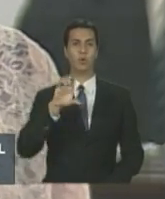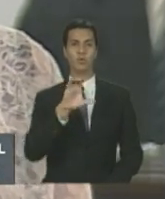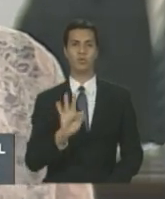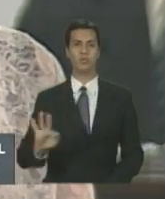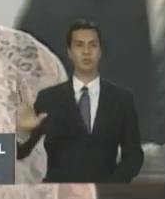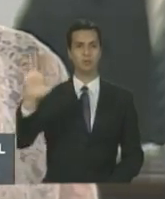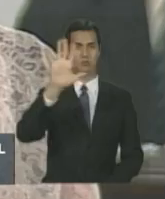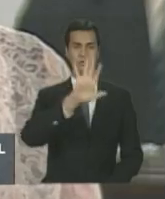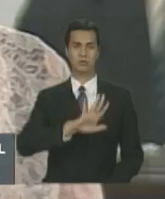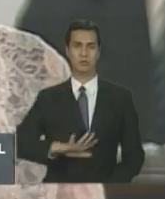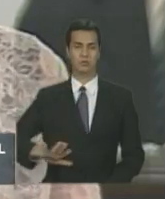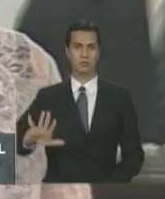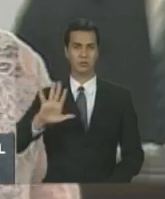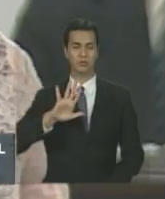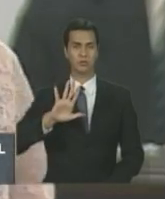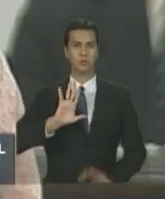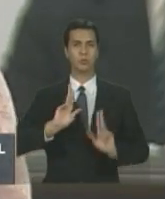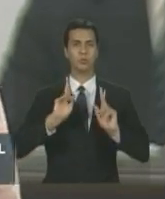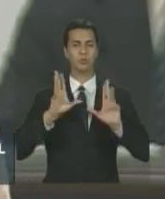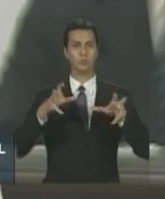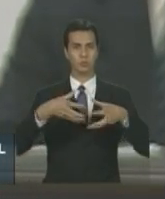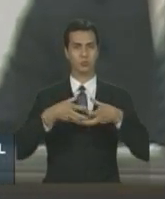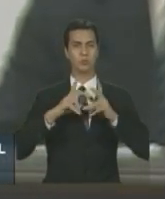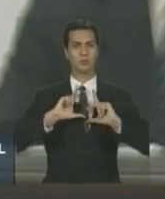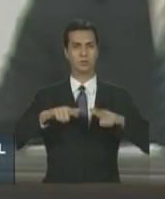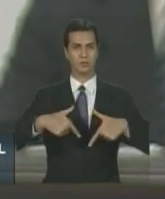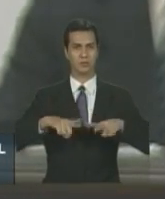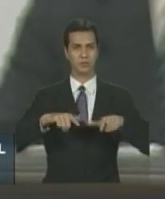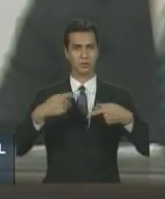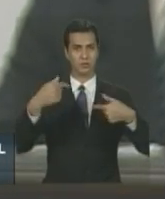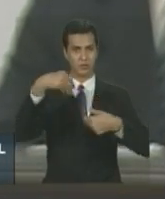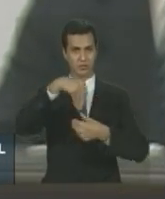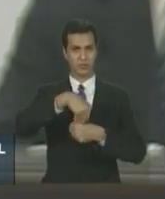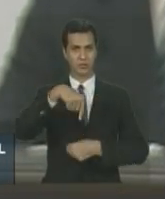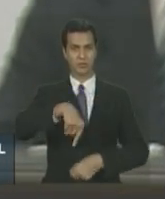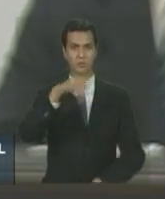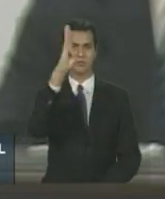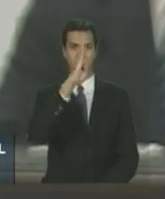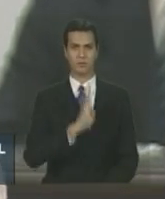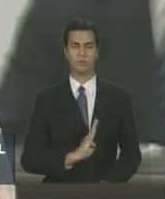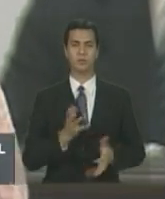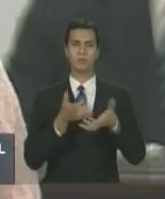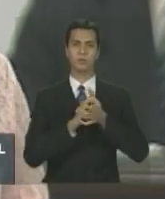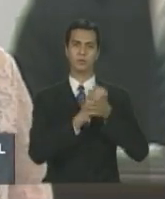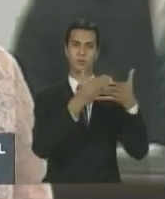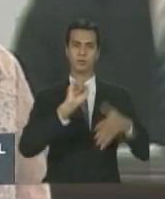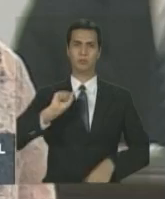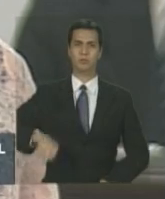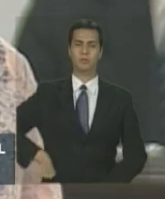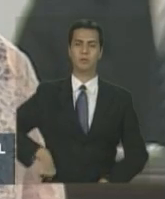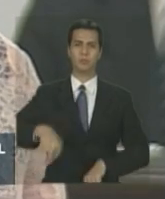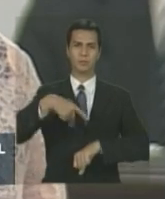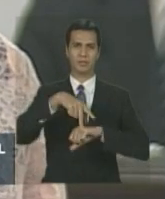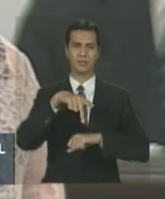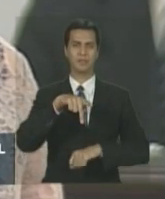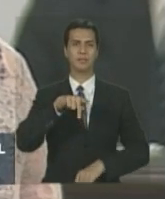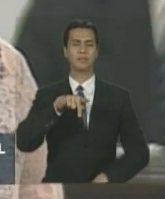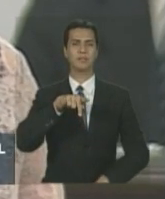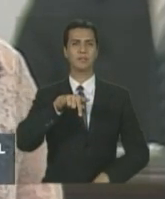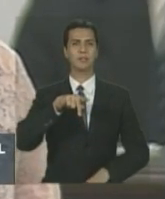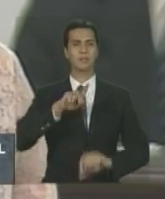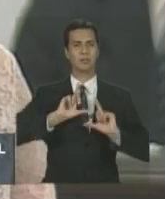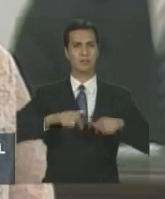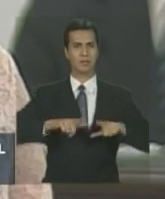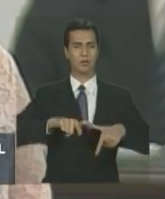Brasil. Queria cumprimentar os senhores embaixadores de Israel,